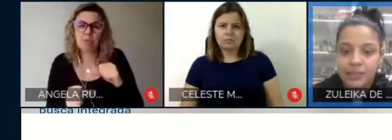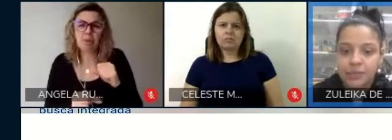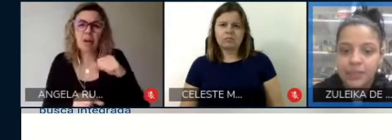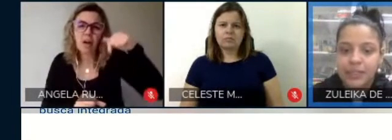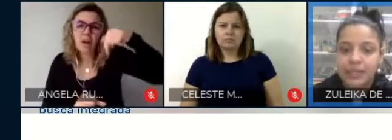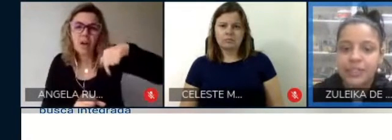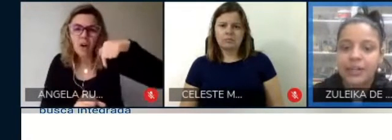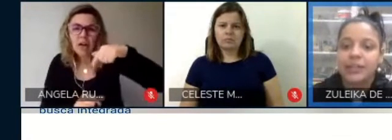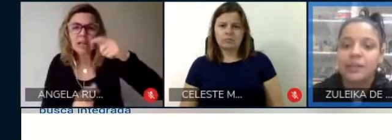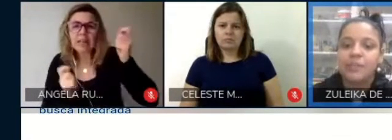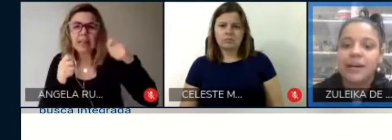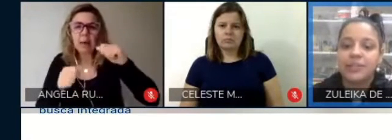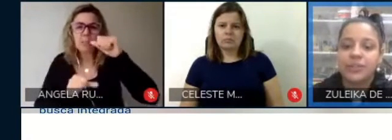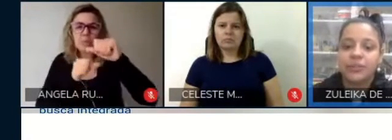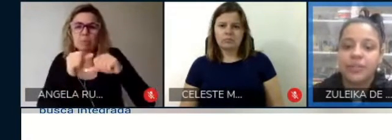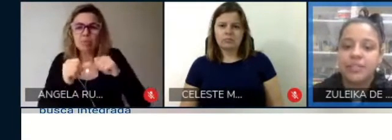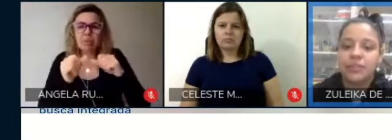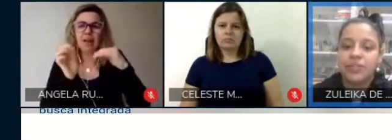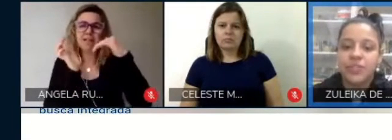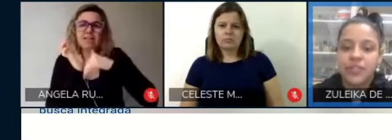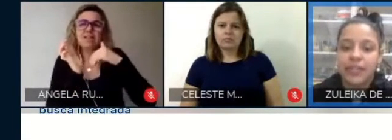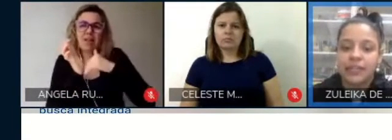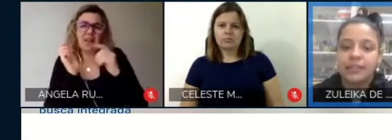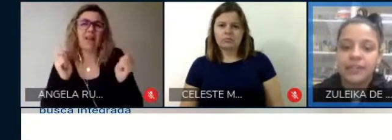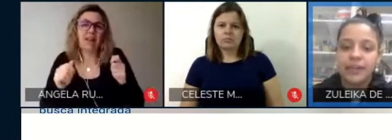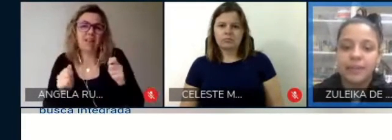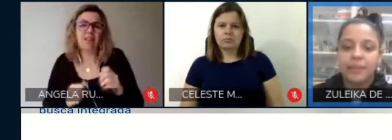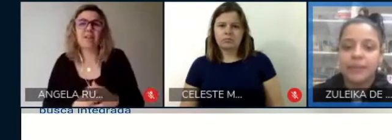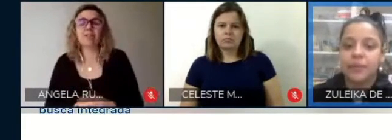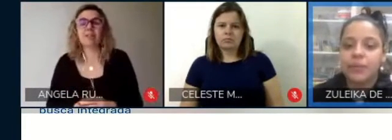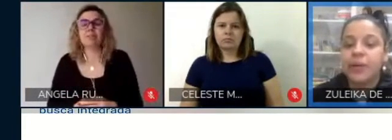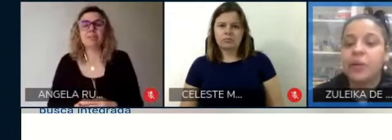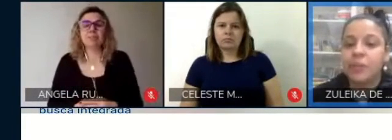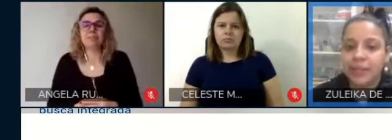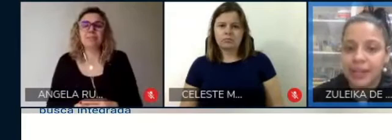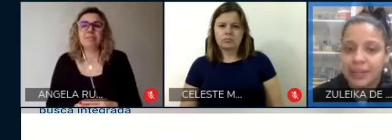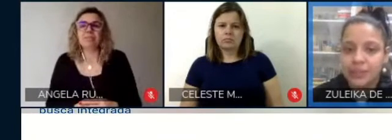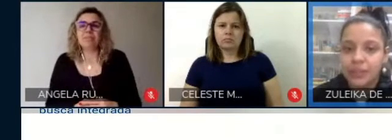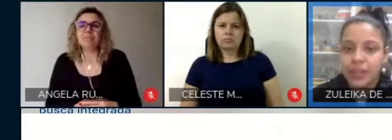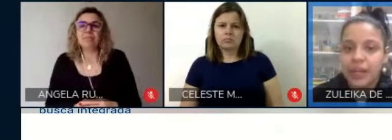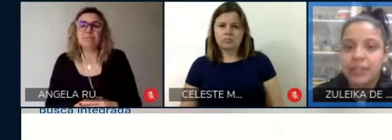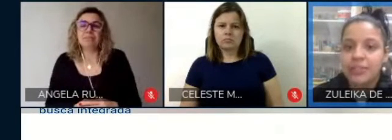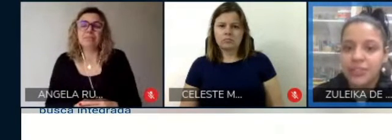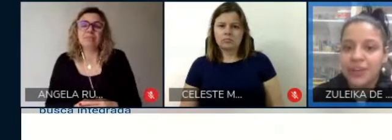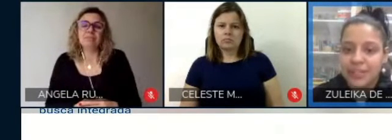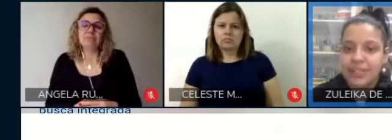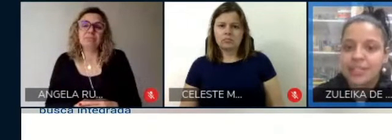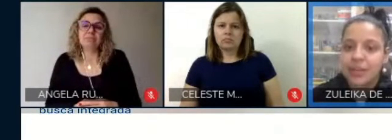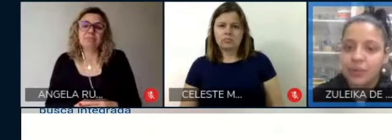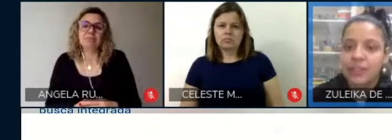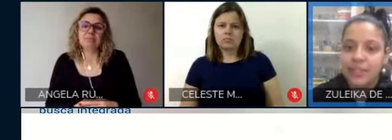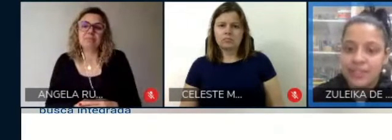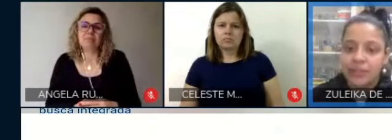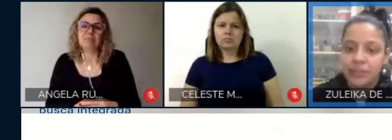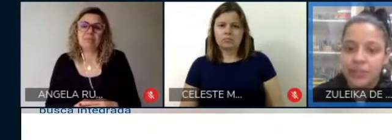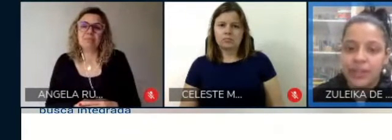que tem a possibilidade aqui embaixo de alteração de senha. Então, o recomendado é que a gente faça essa alteração,